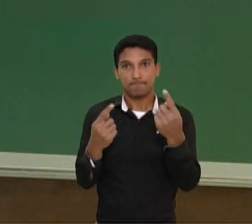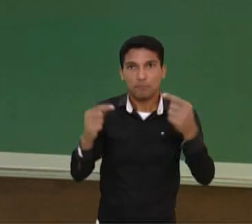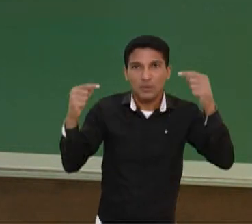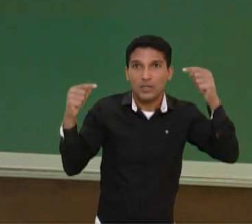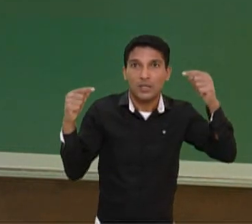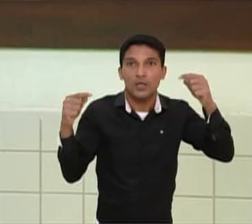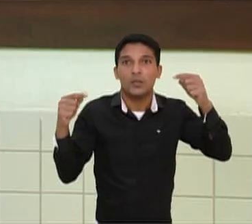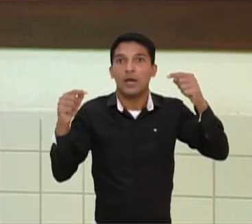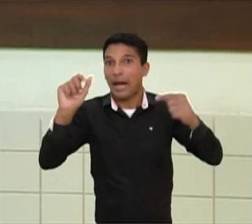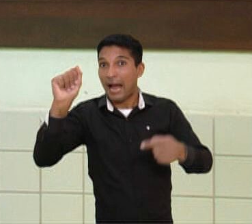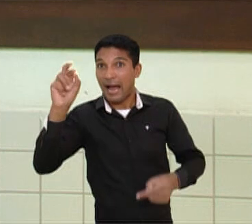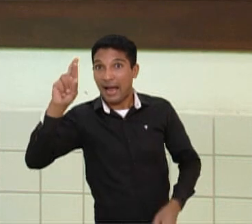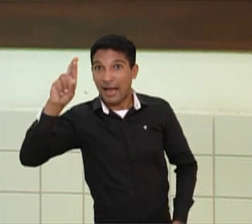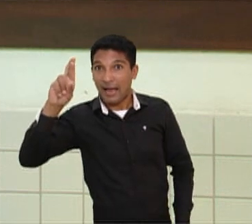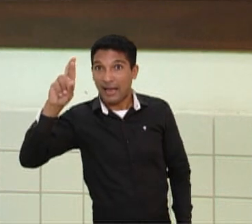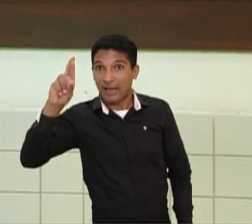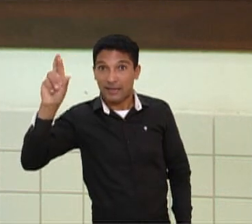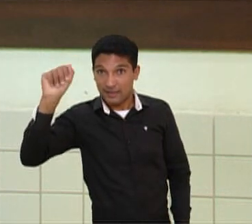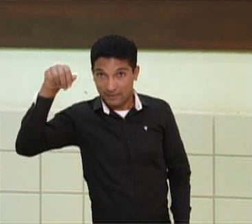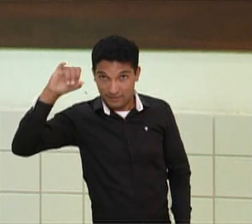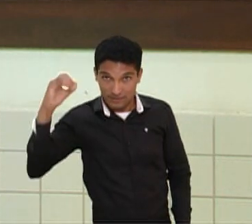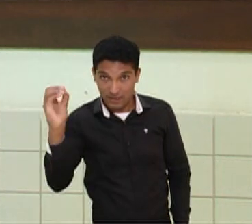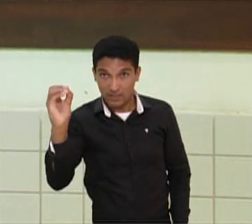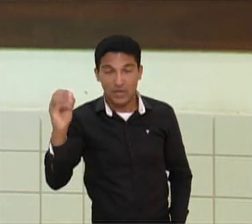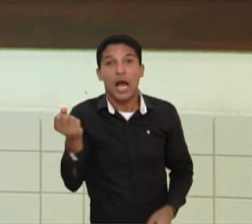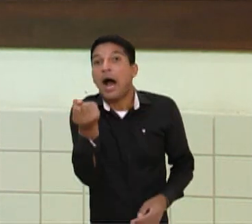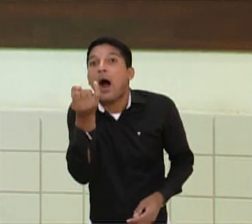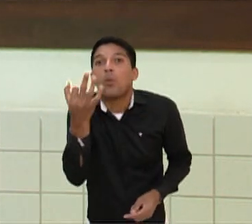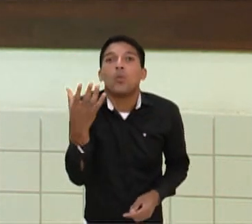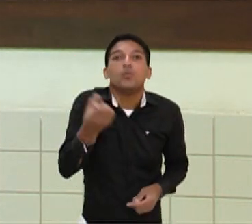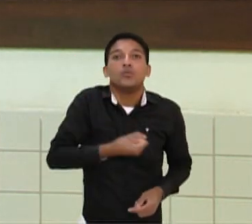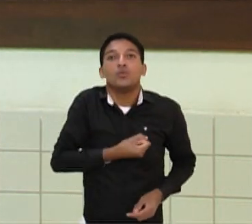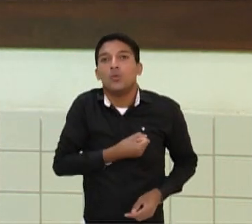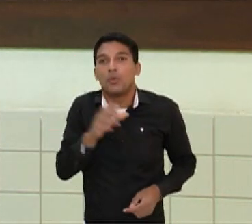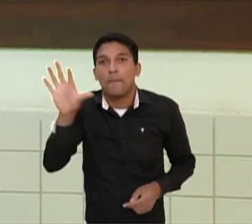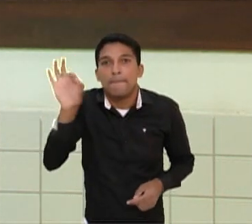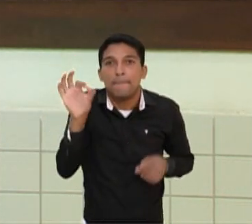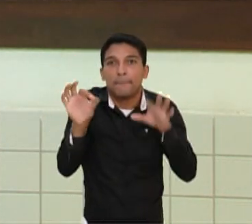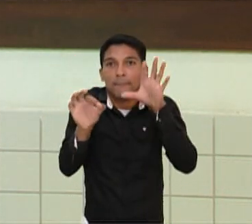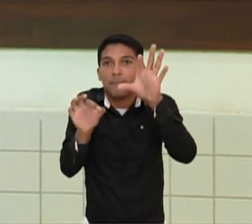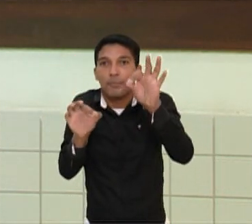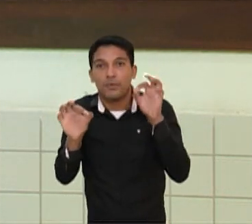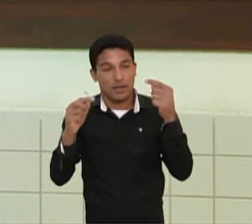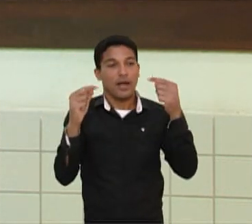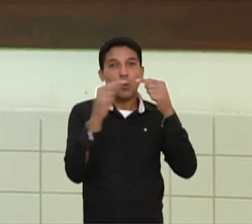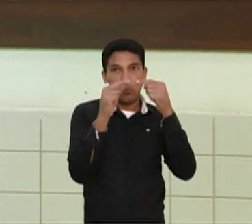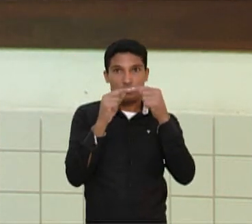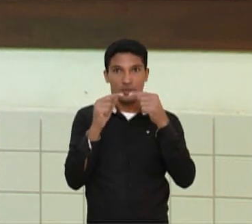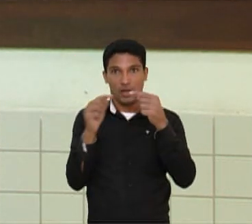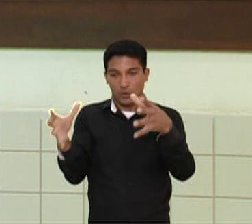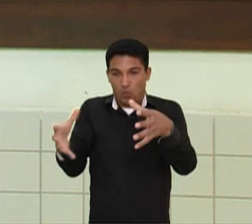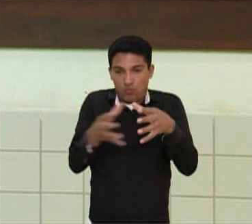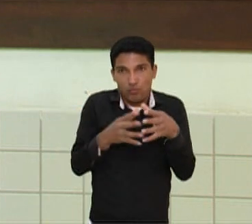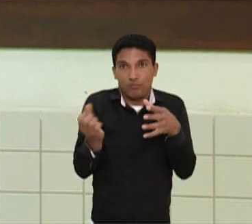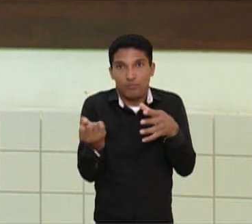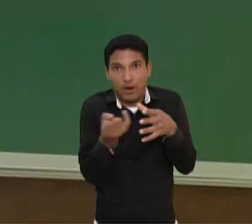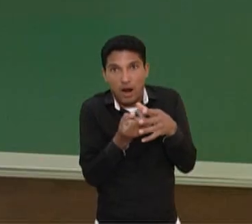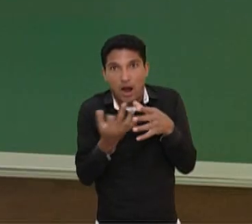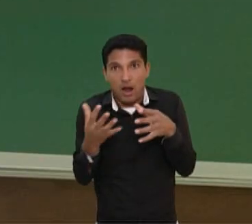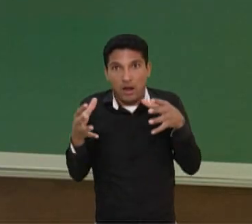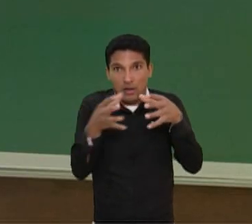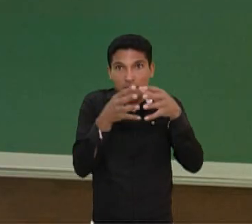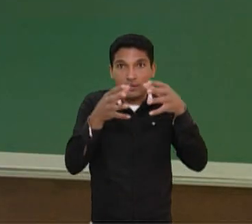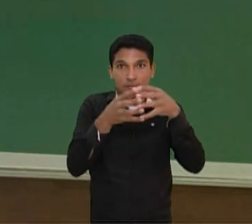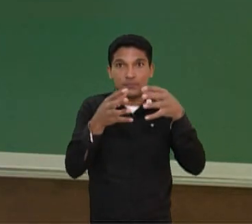exatamente todos os elementos do conjunto para que a gente possa fazer as combinações ali, os agrupamentos entre eles. No arranjo,